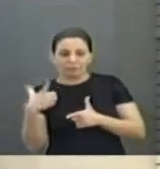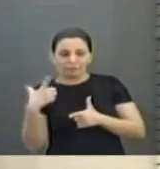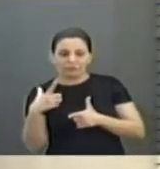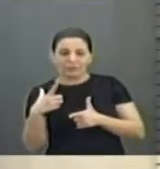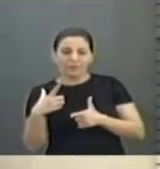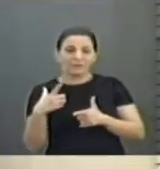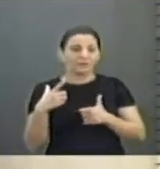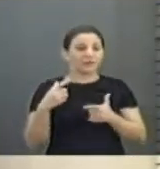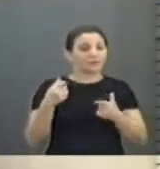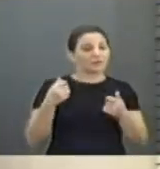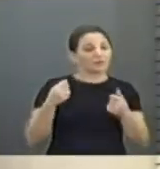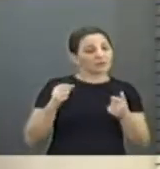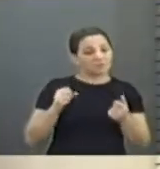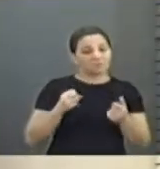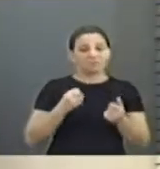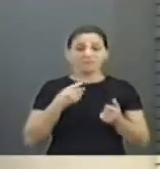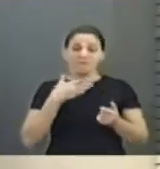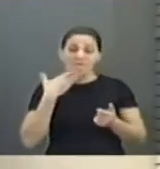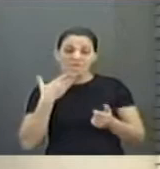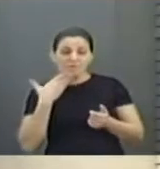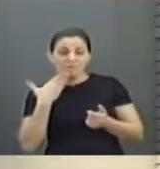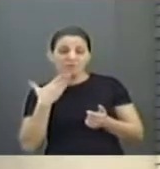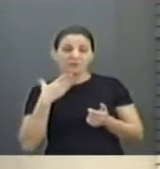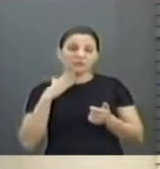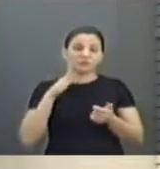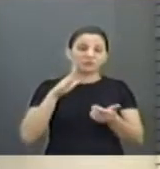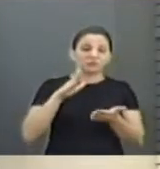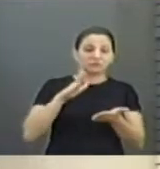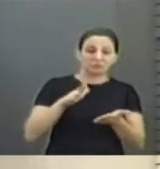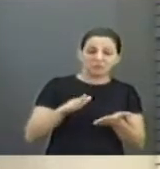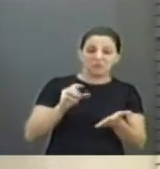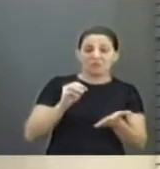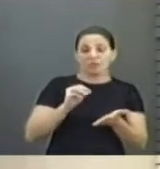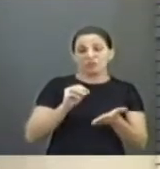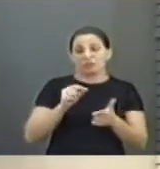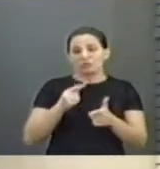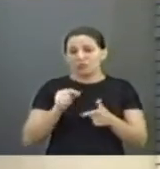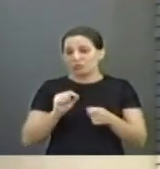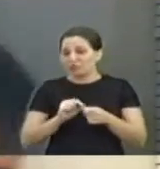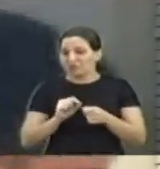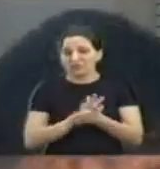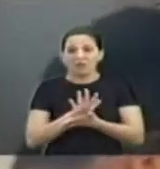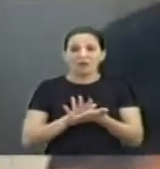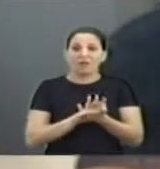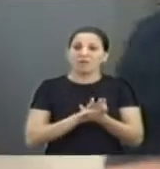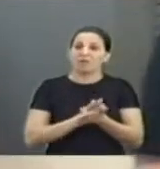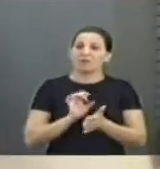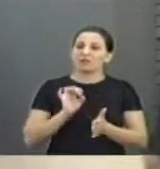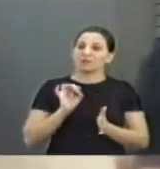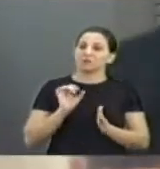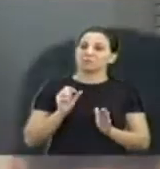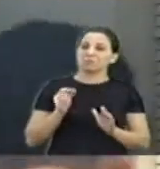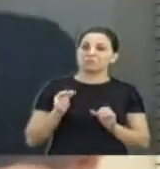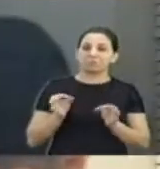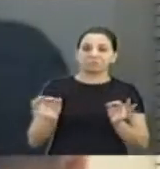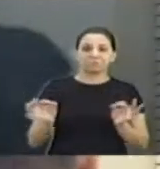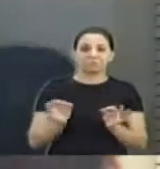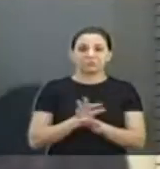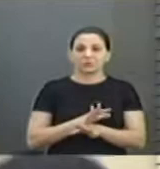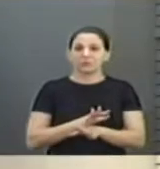Tá, aí não vai ter. De qualquer maneira, eu sei que essa não é a índole e nunca vai